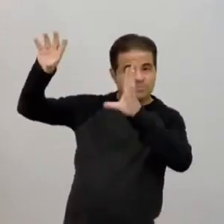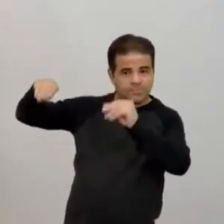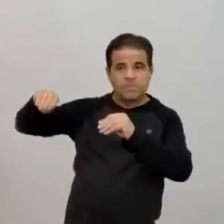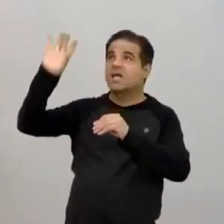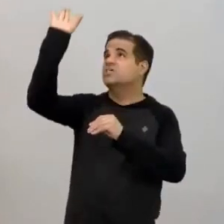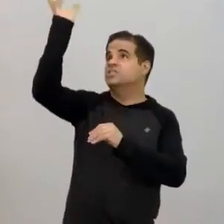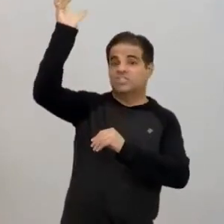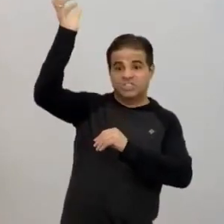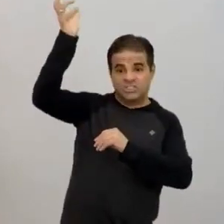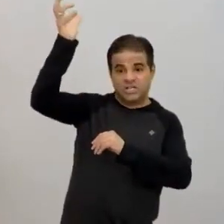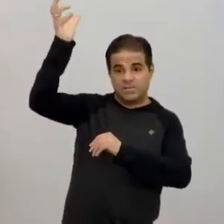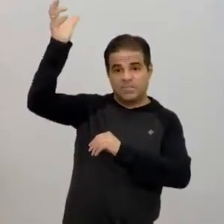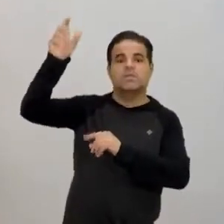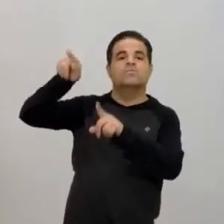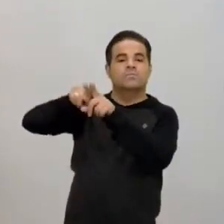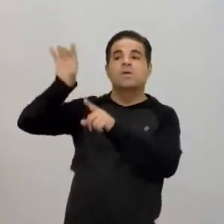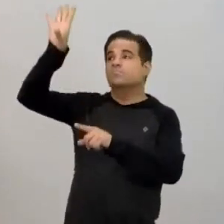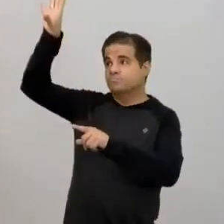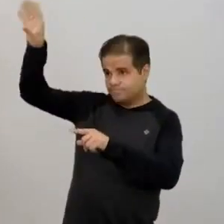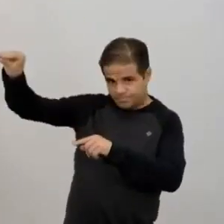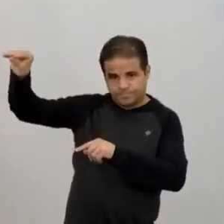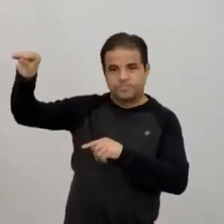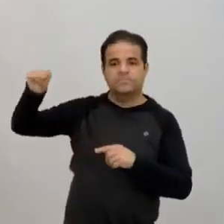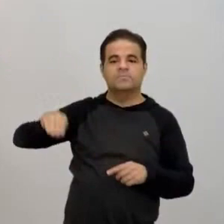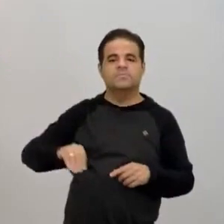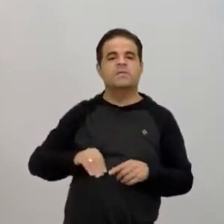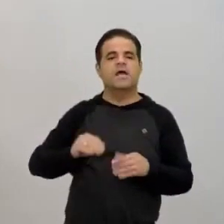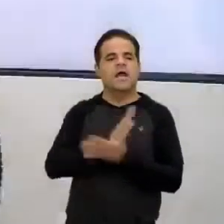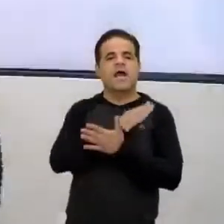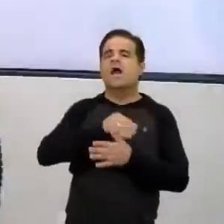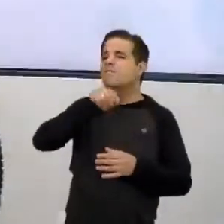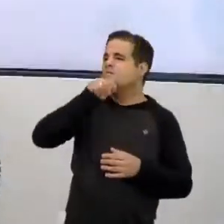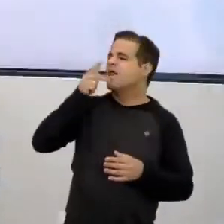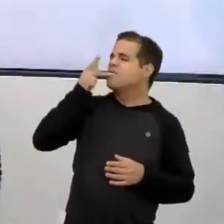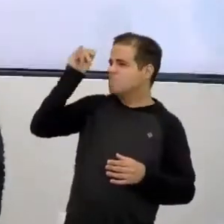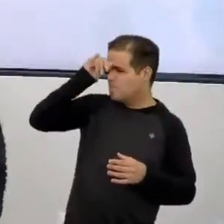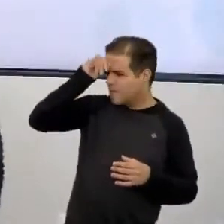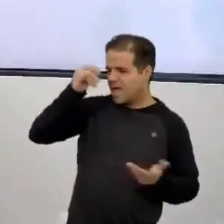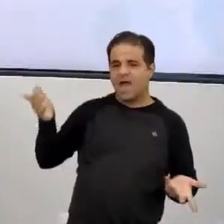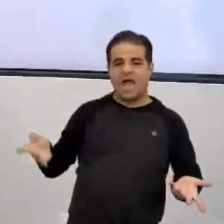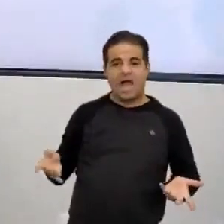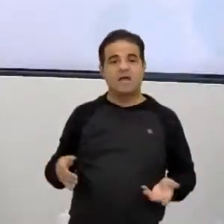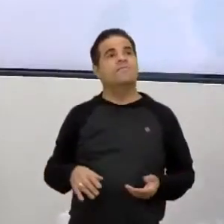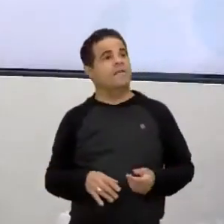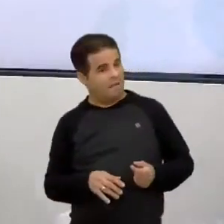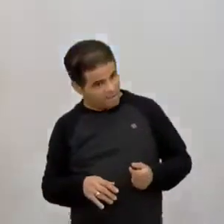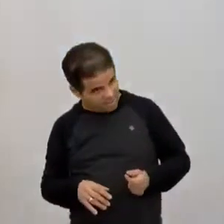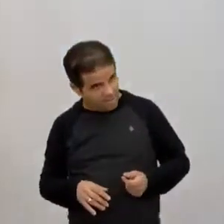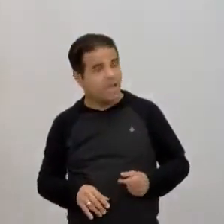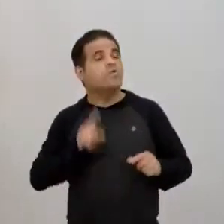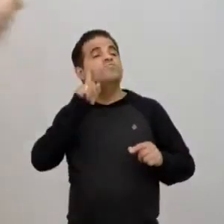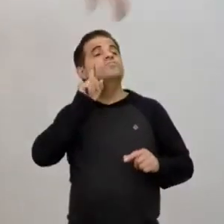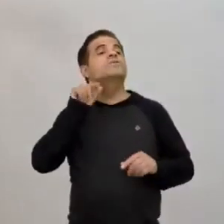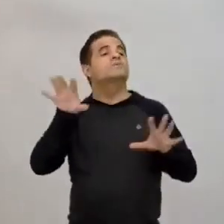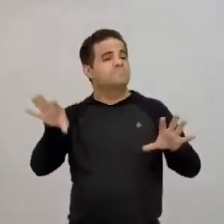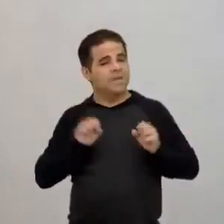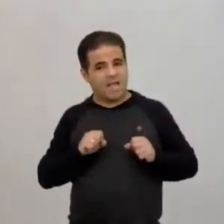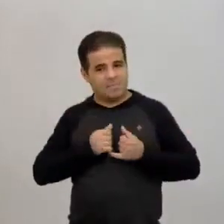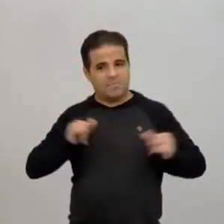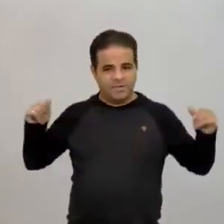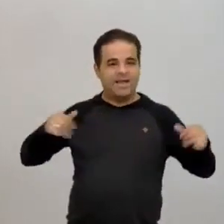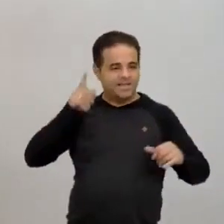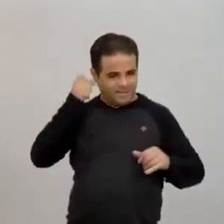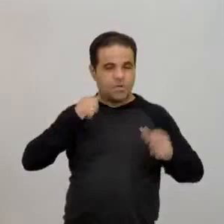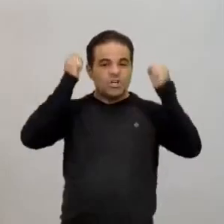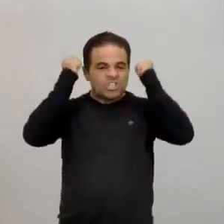ela desliga a chave geral. Desligo. Aí vai, ai, que besteira. Besteira até o dia que você tomar um choque. Você nunca viu aquele episódio do Chaves que começa todo